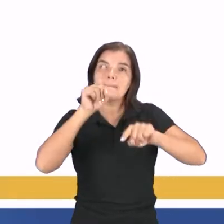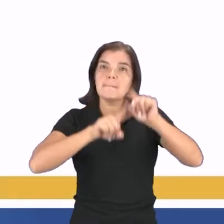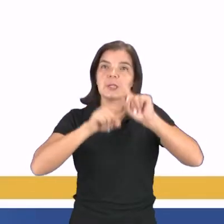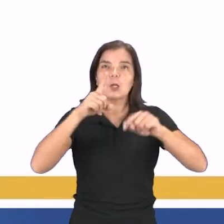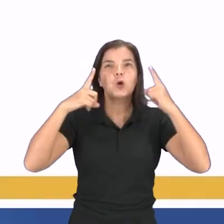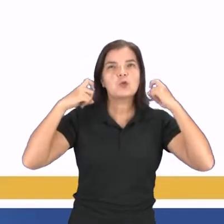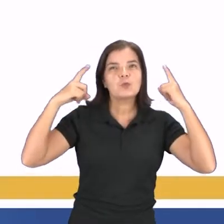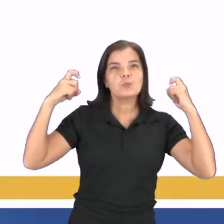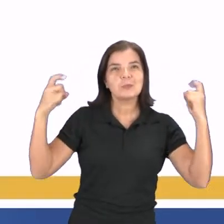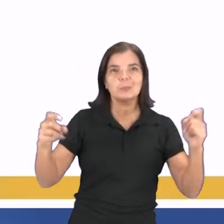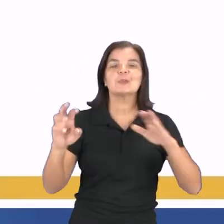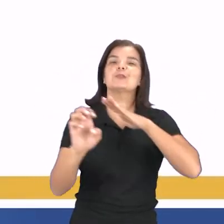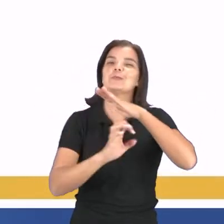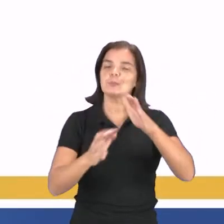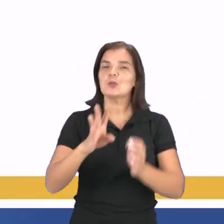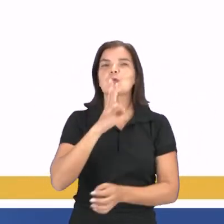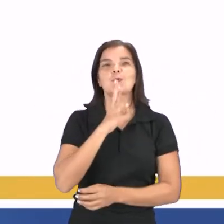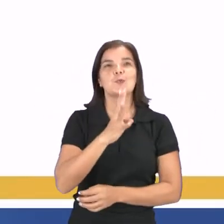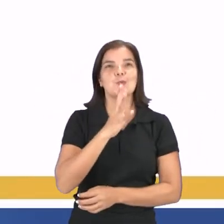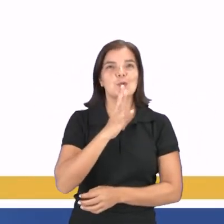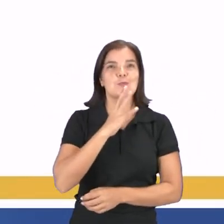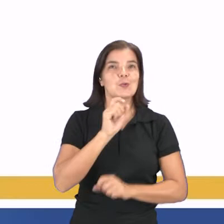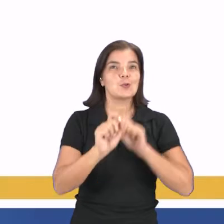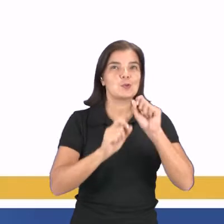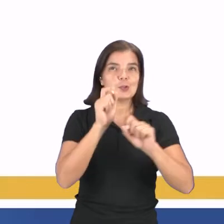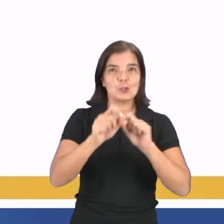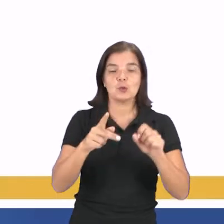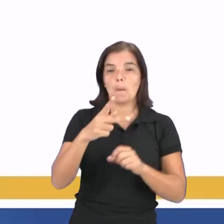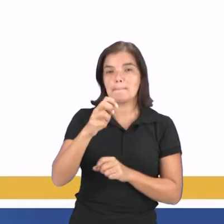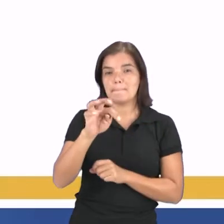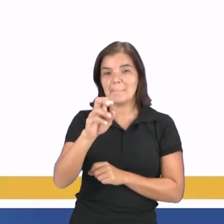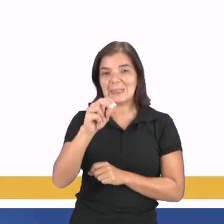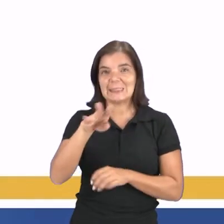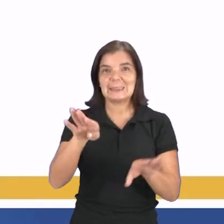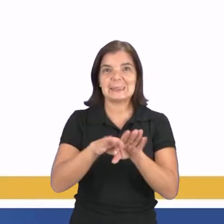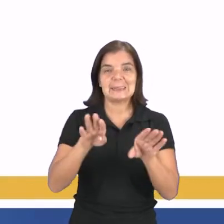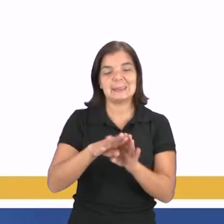registro sonoro formalmente reconhecido através de